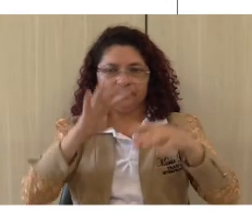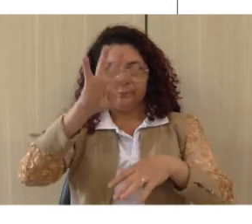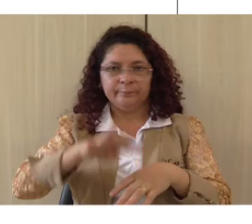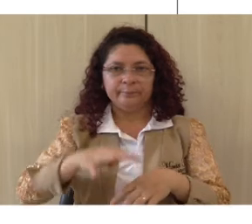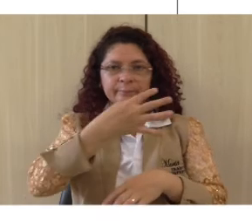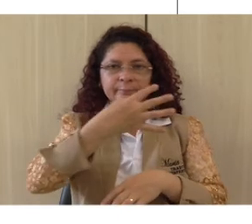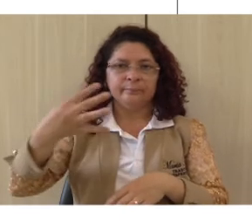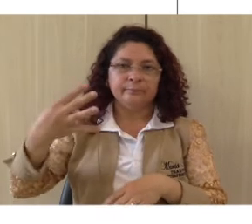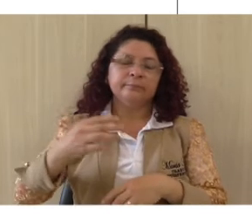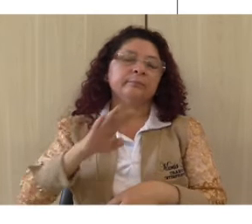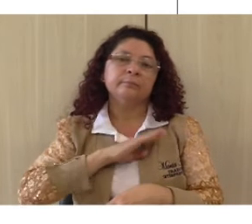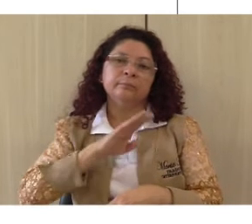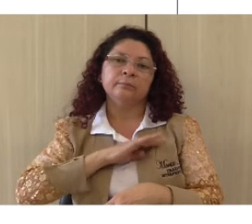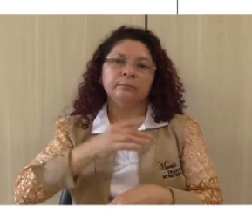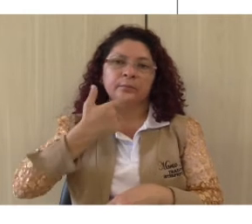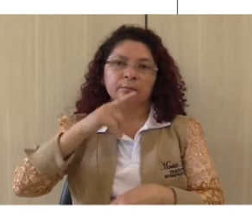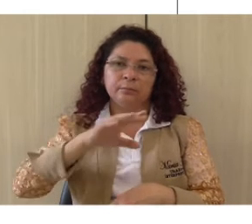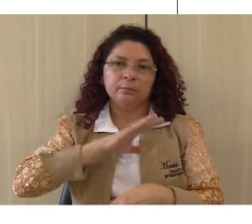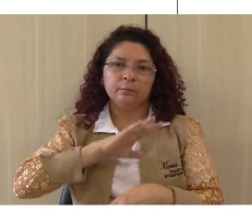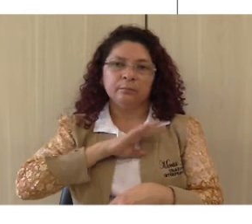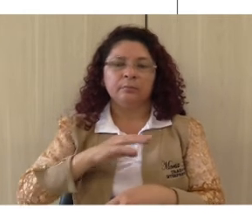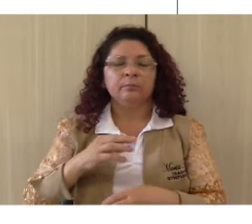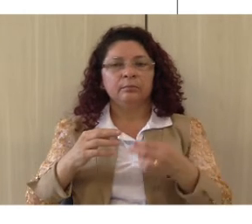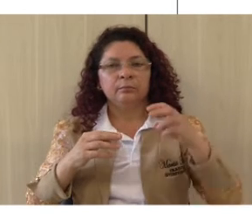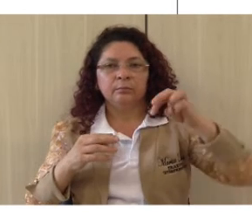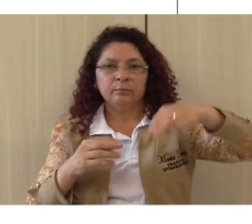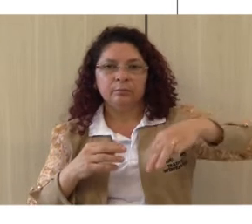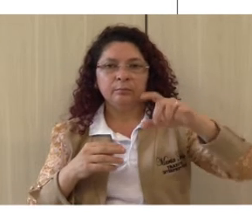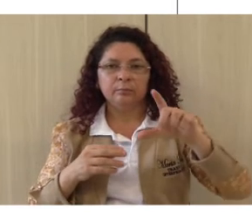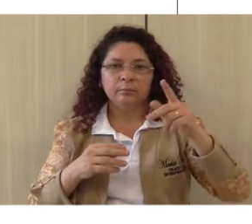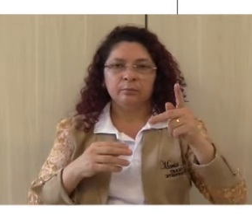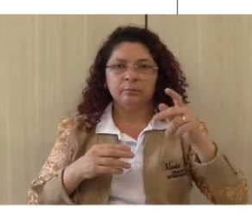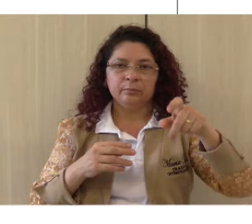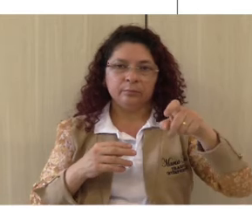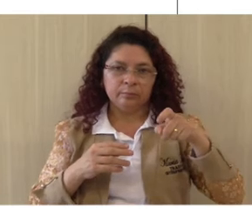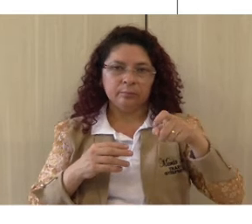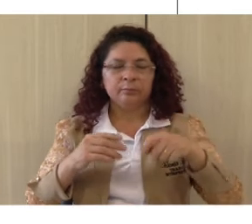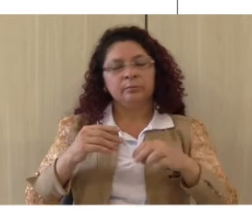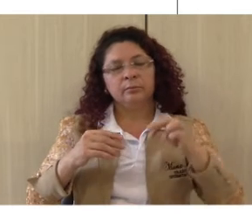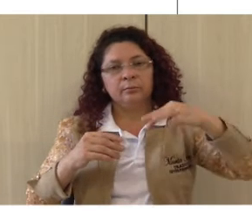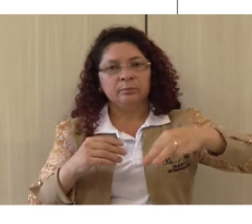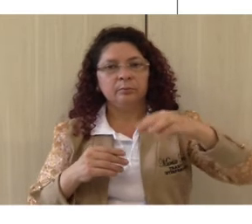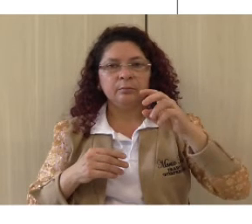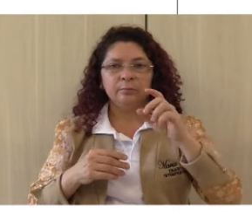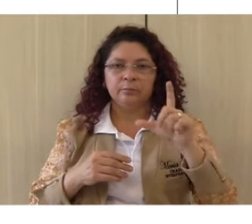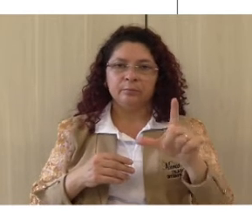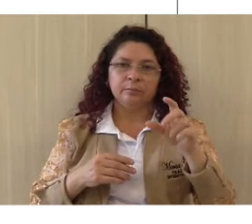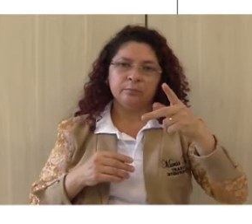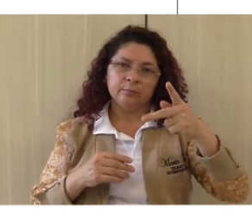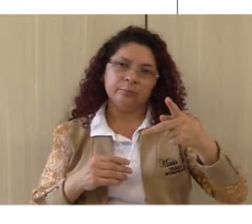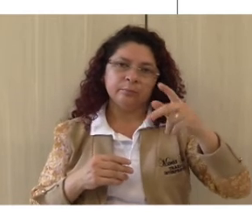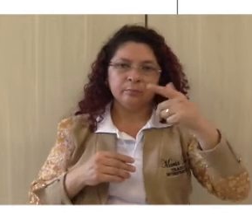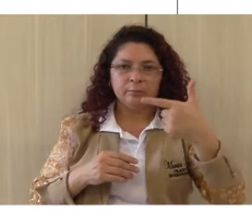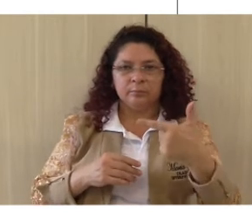média de língua portuguesa ou português, MLPX é igual a MLP1 mais